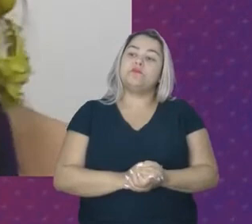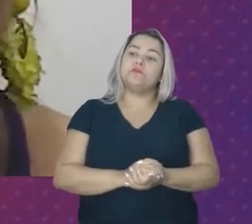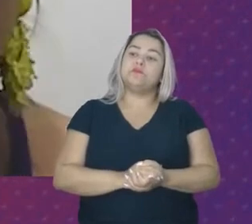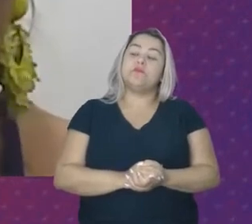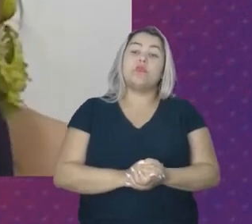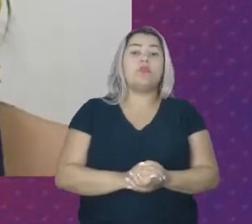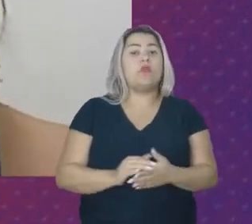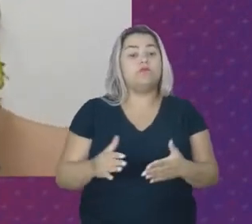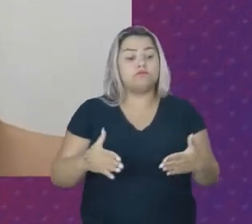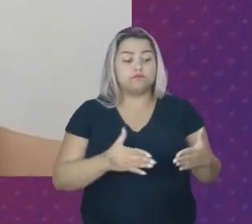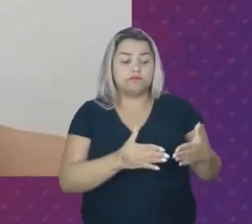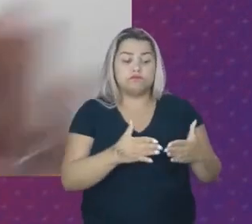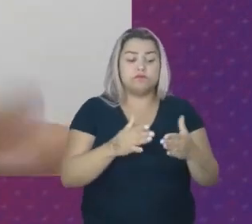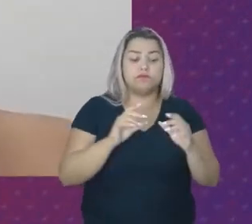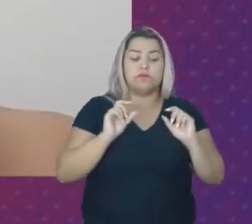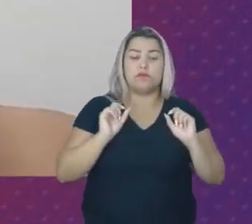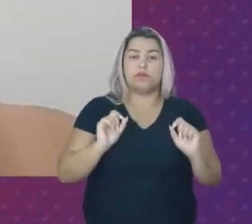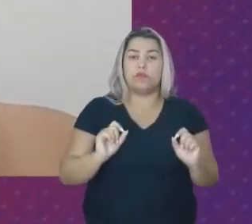andar com você